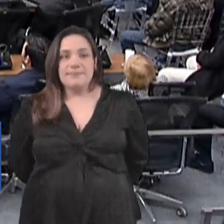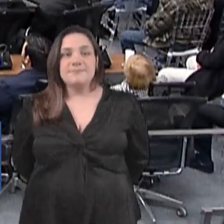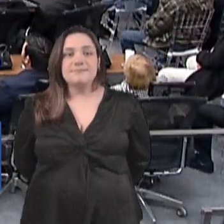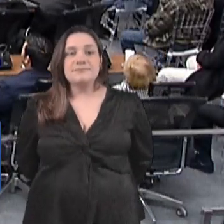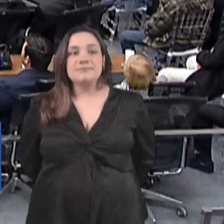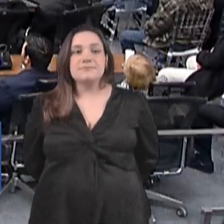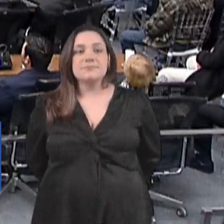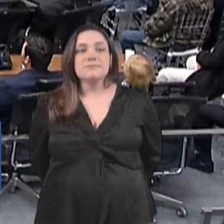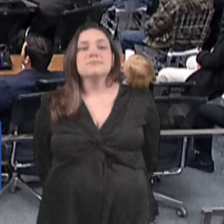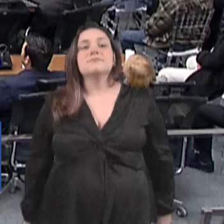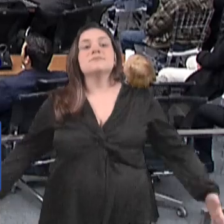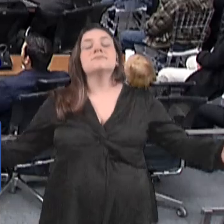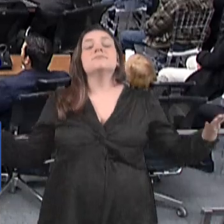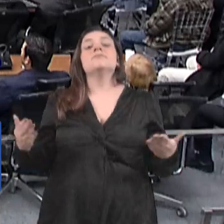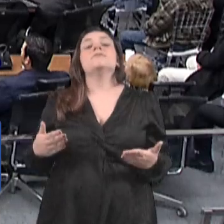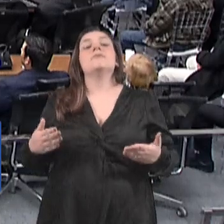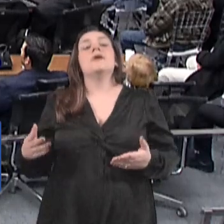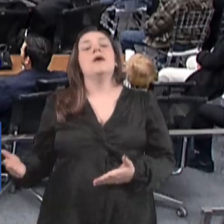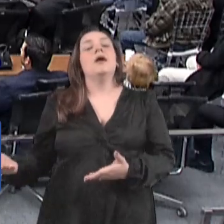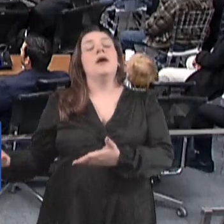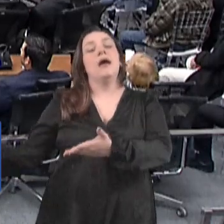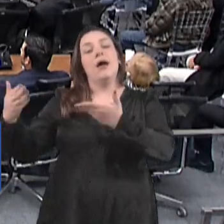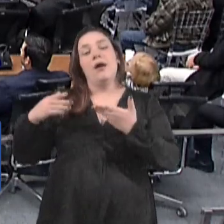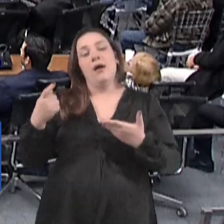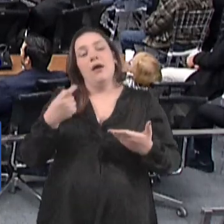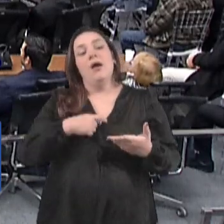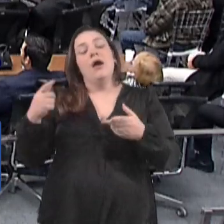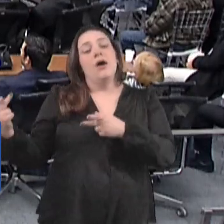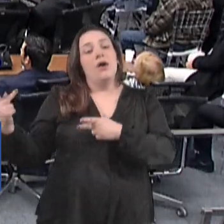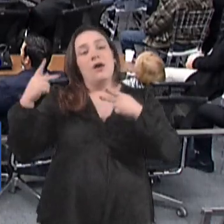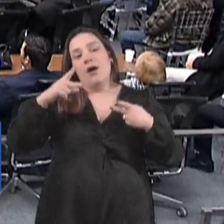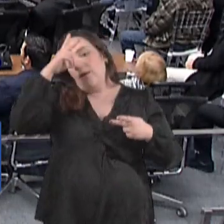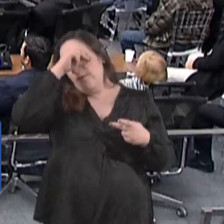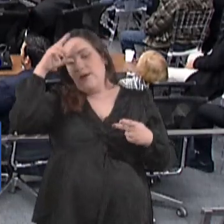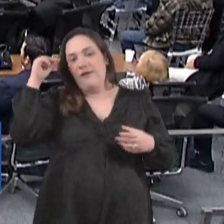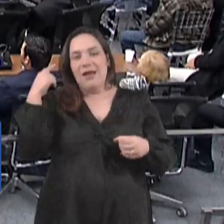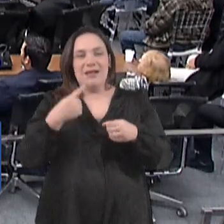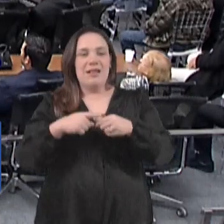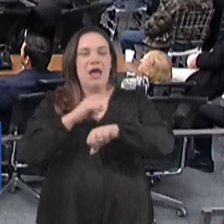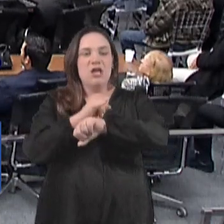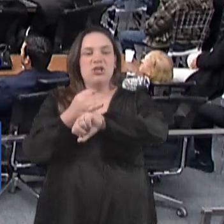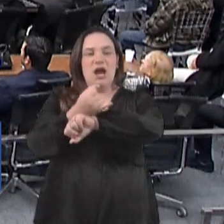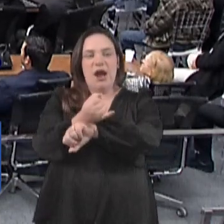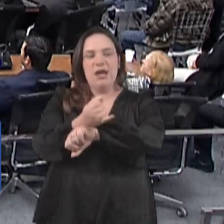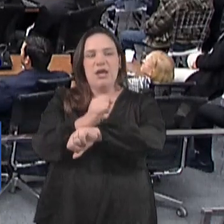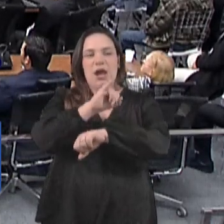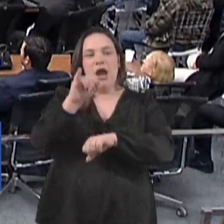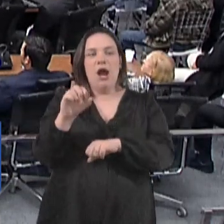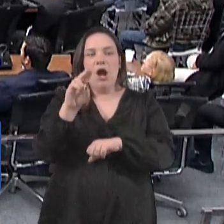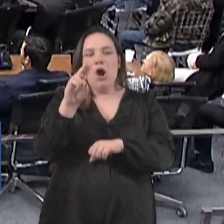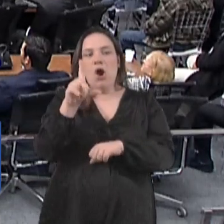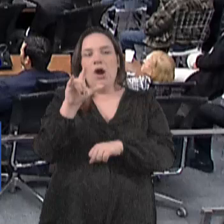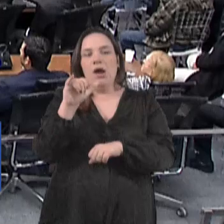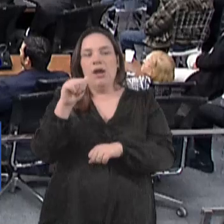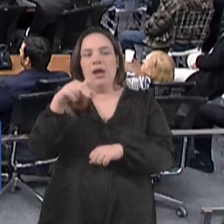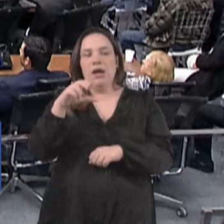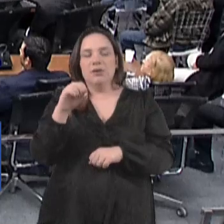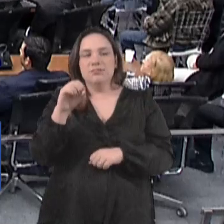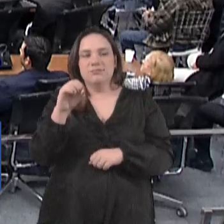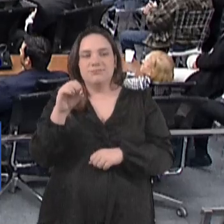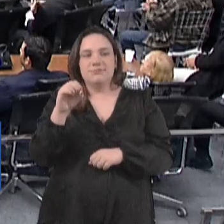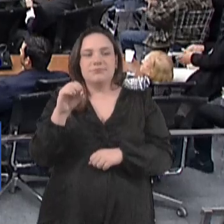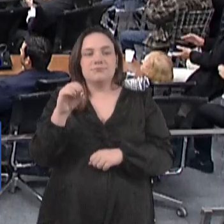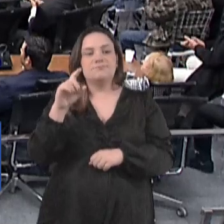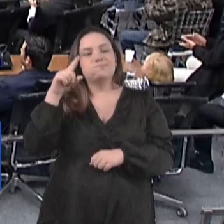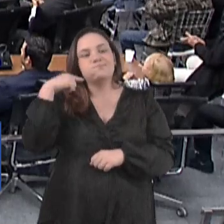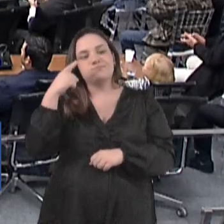Para receber a comenda Pedro José Rufino, convidamos o prefeito de Jardim, Juliano da Cunha Miranda,